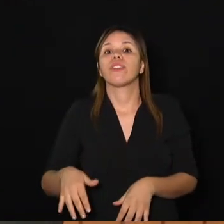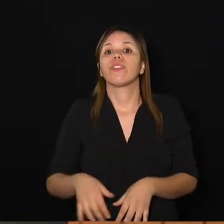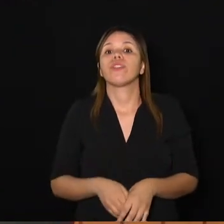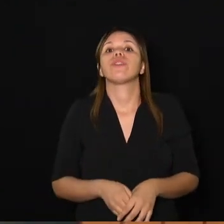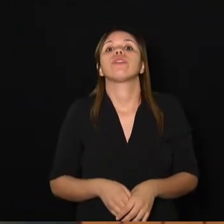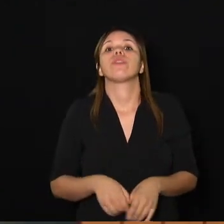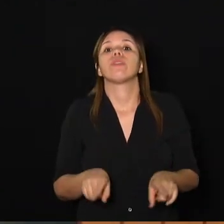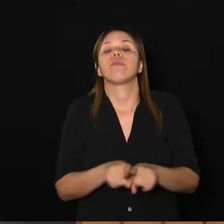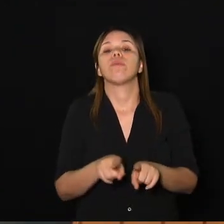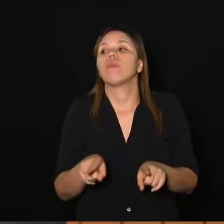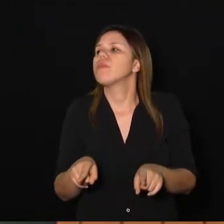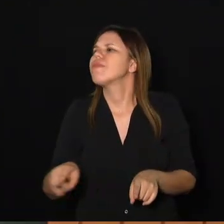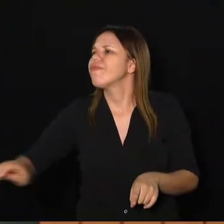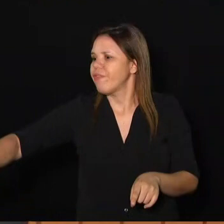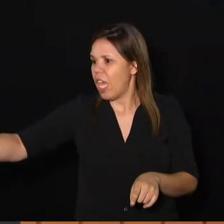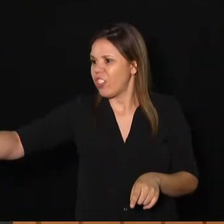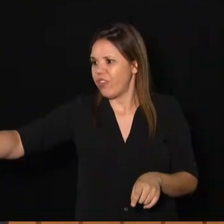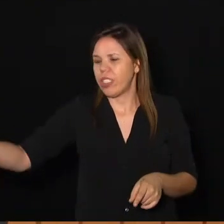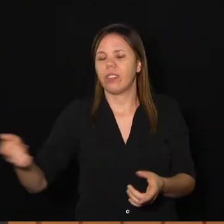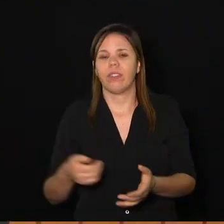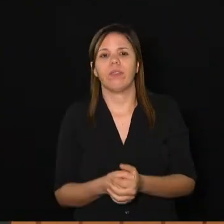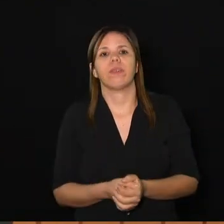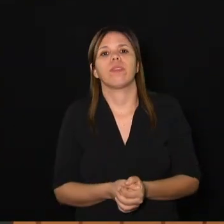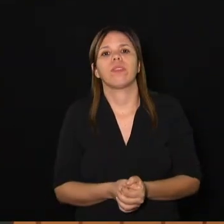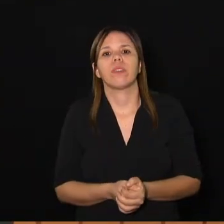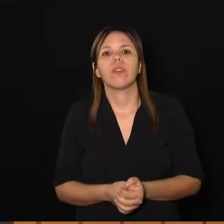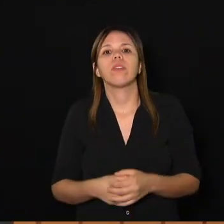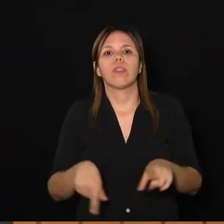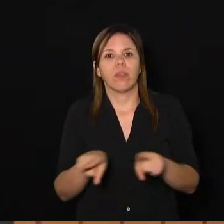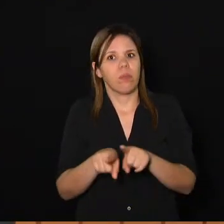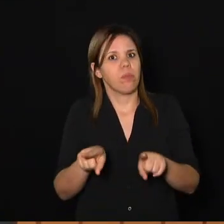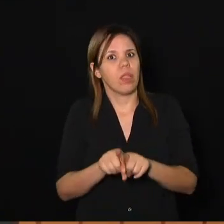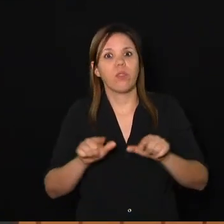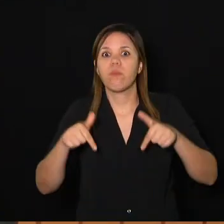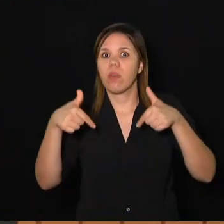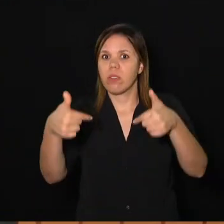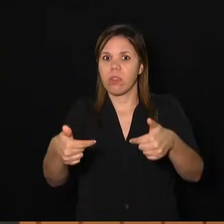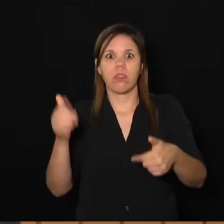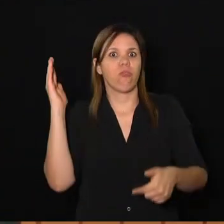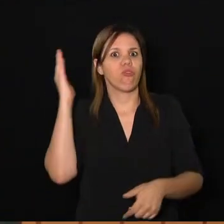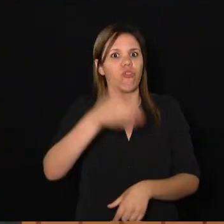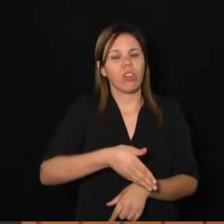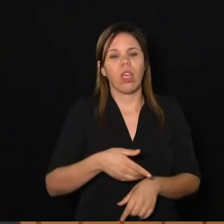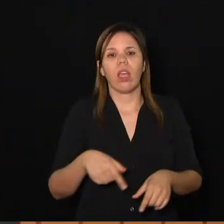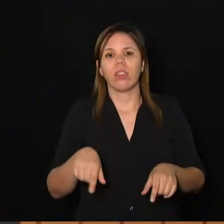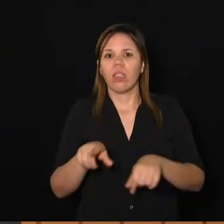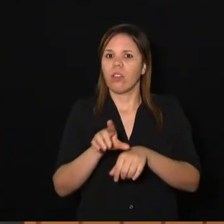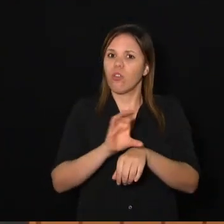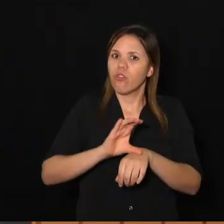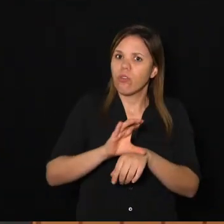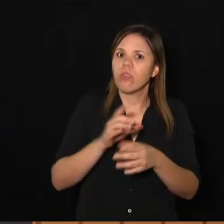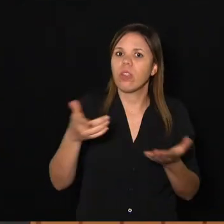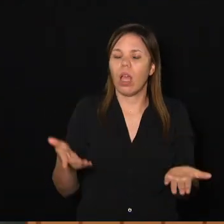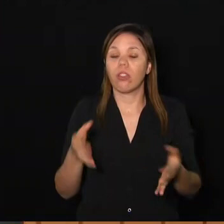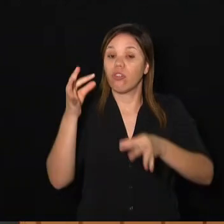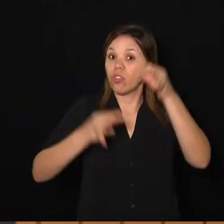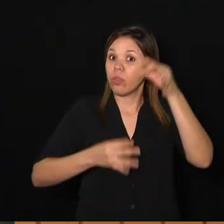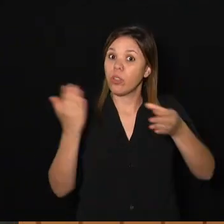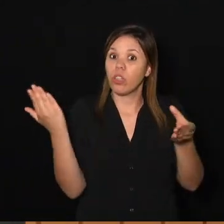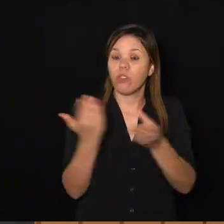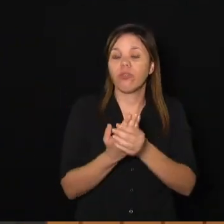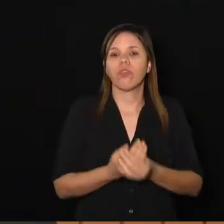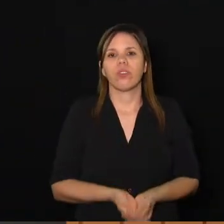executivo através da sanção ou até mesmo por meio de uma ação direta de inconstitucionalidade perante o tribunal de justiça essa é a nossa